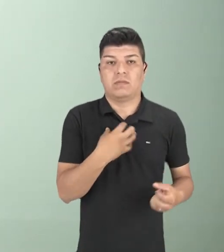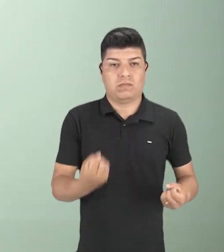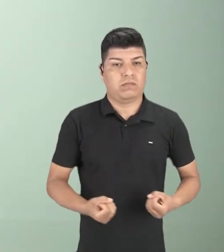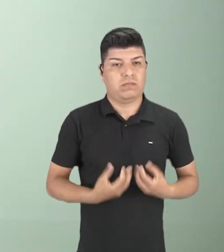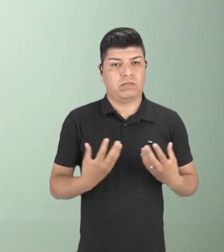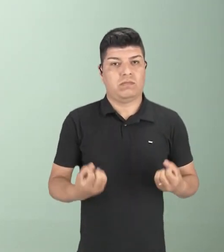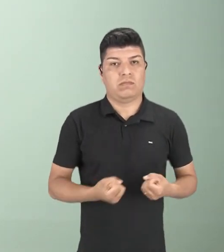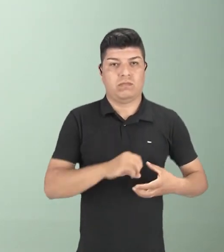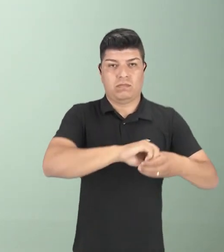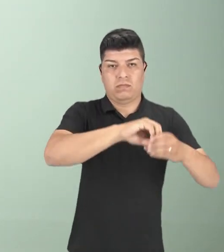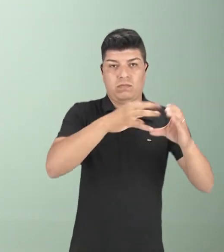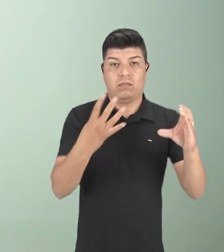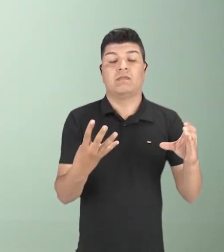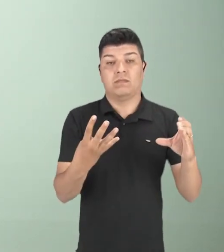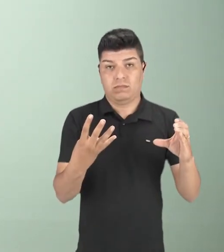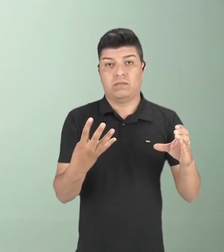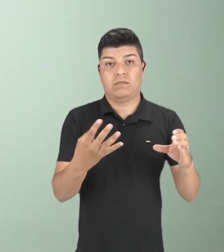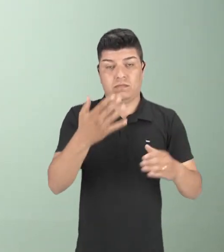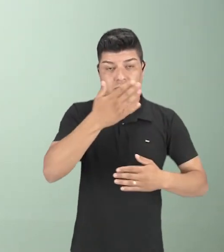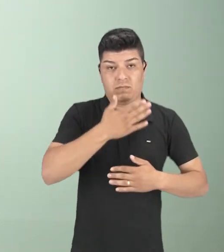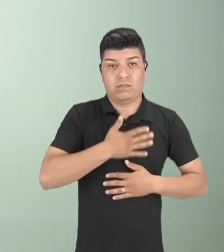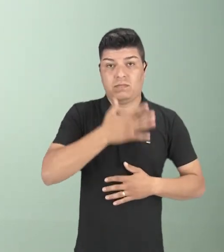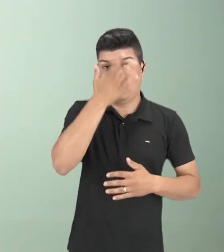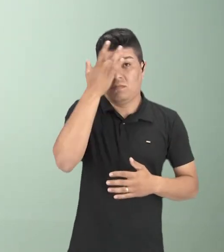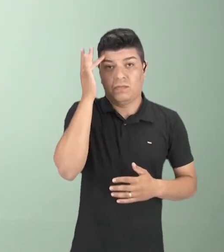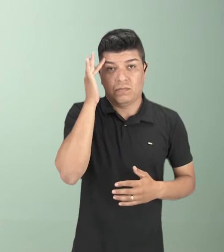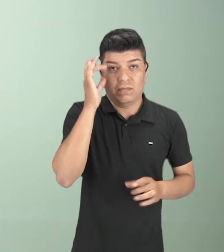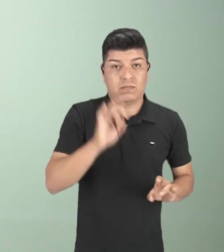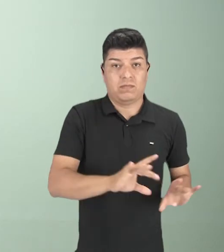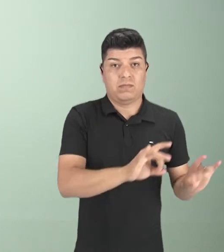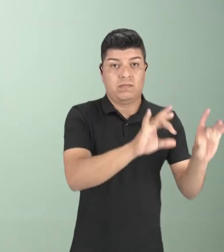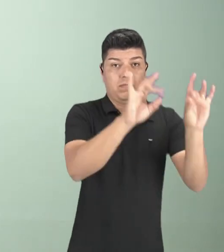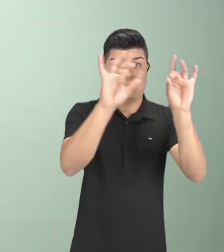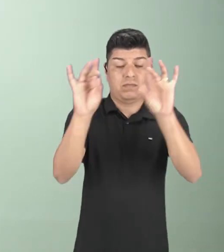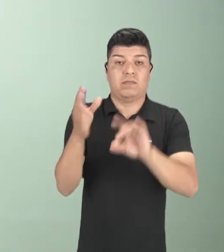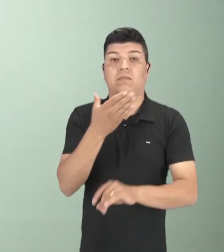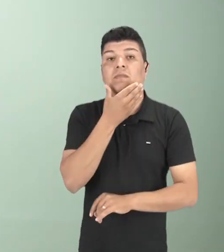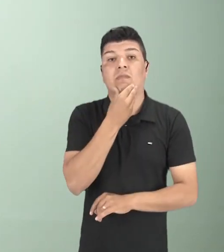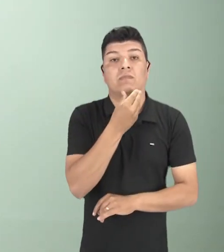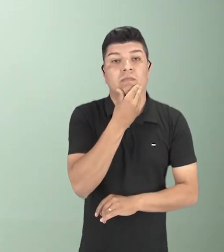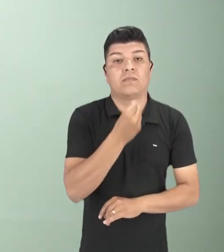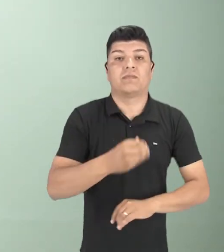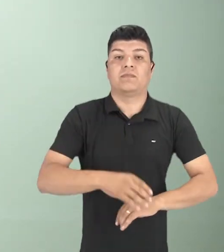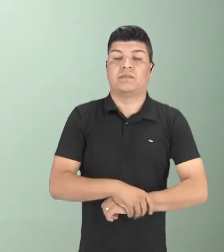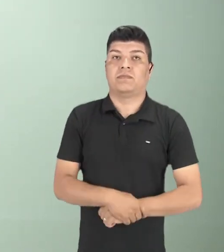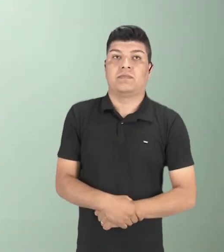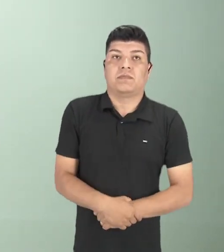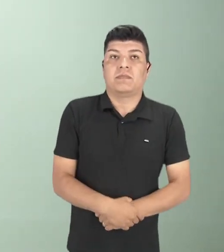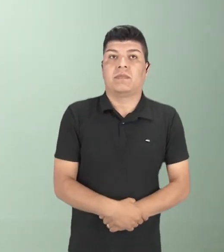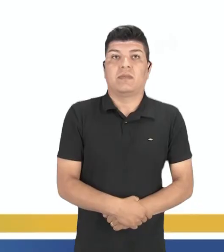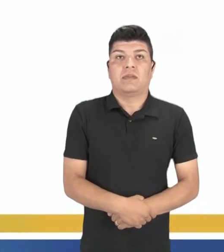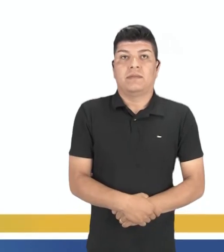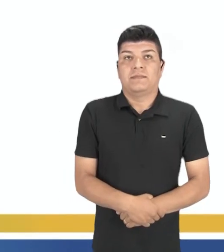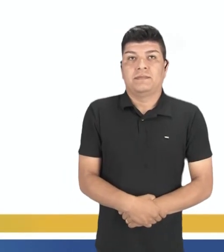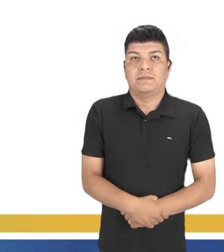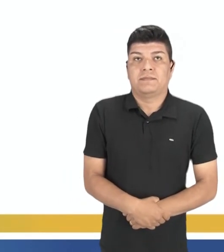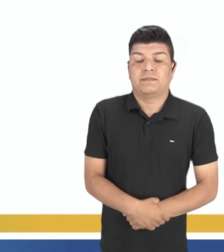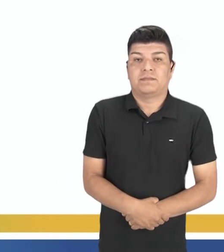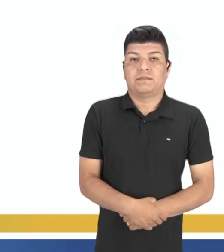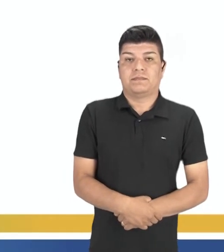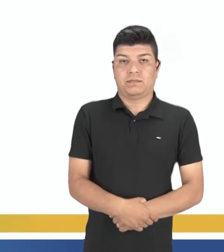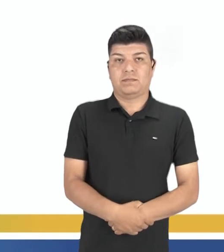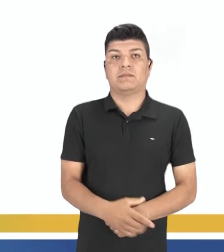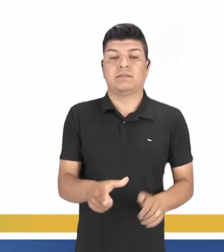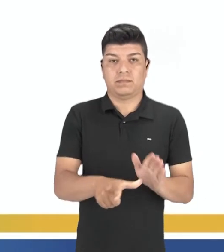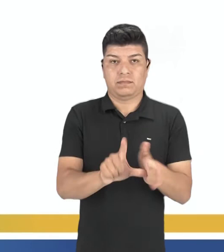das características genéticas nos seres vivos, em especial no homem, tá? Eu deixo aí também, antes de a gente ir